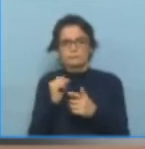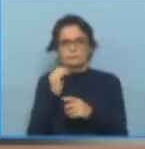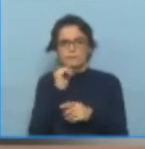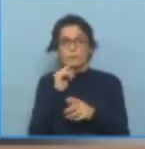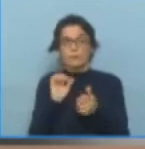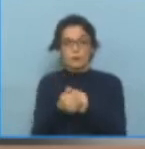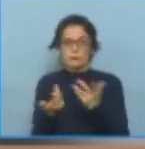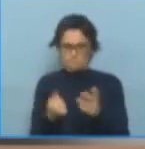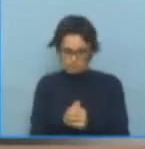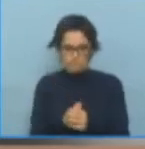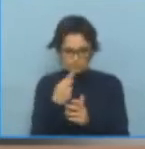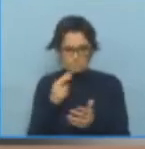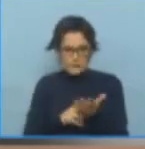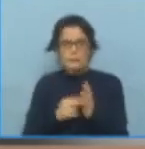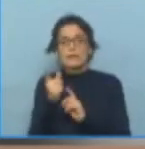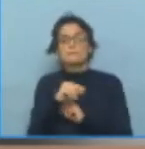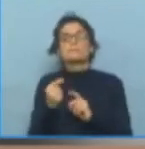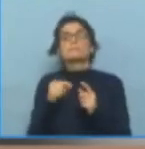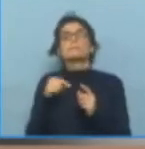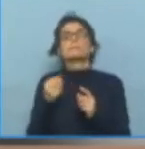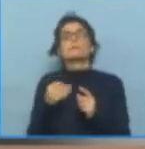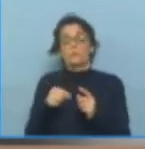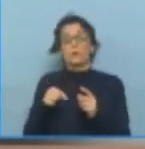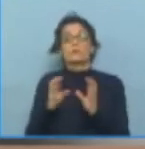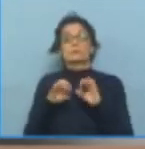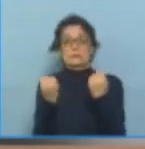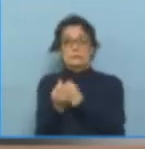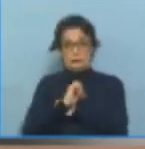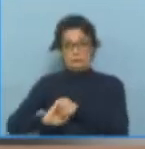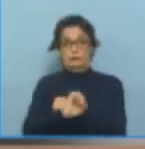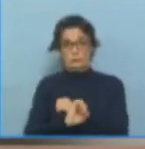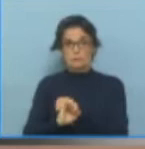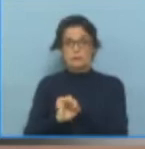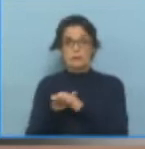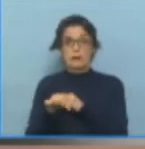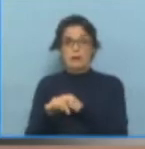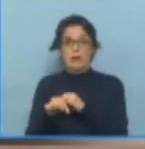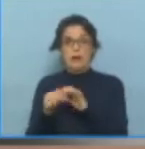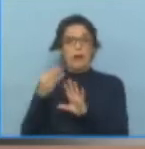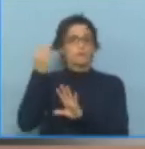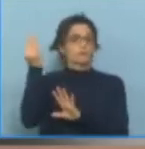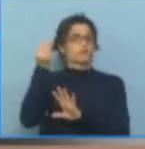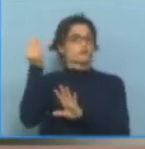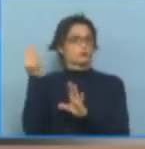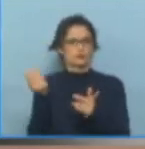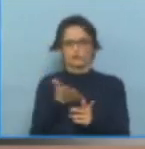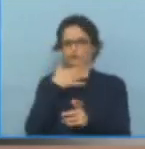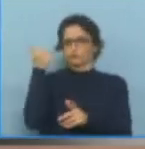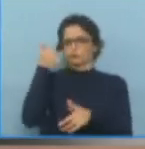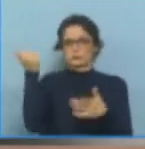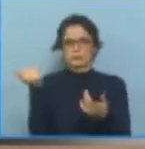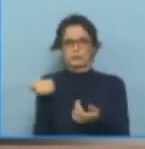medo do próprio morrer, sobretudo nesta sociedade em que nós valorizamos a juventude, o belo, o